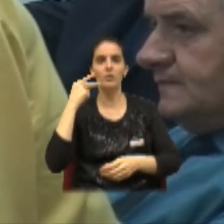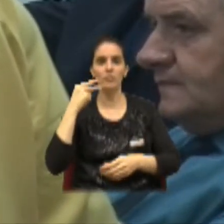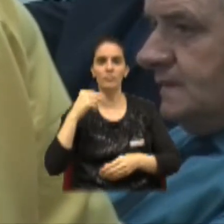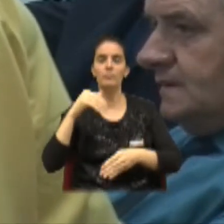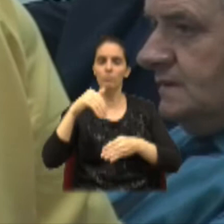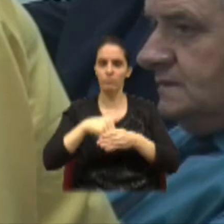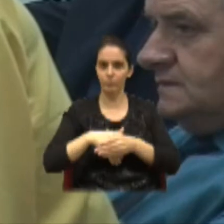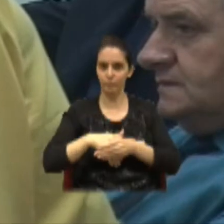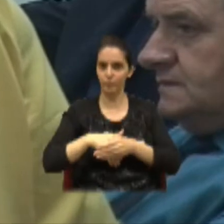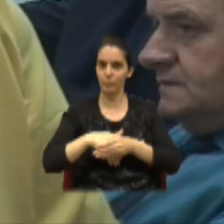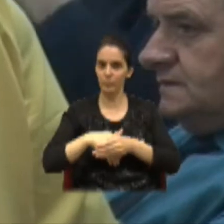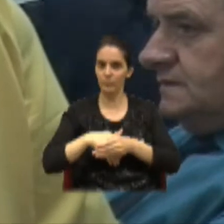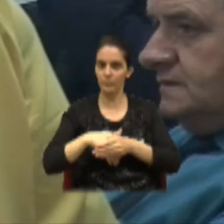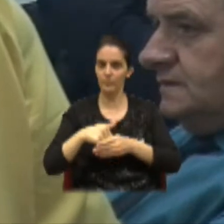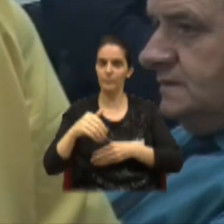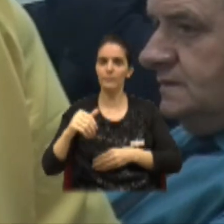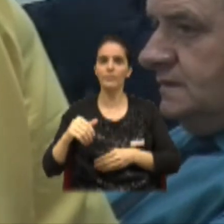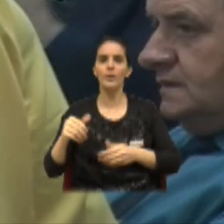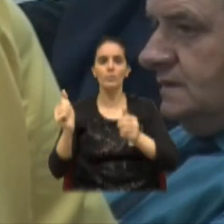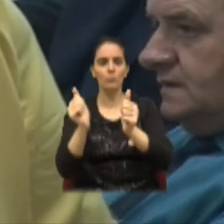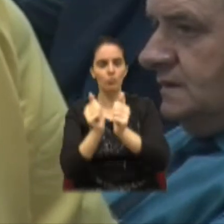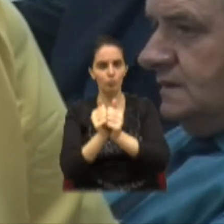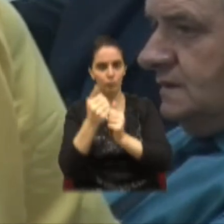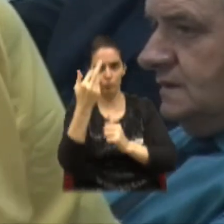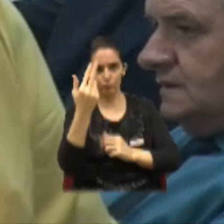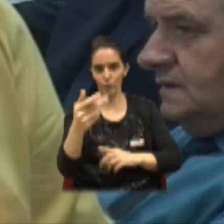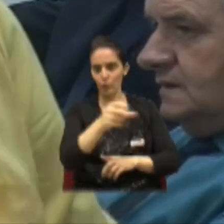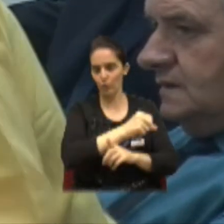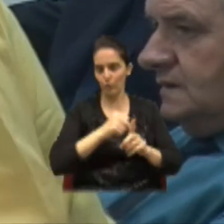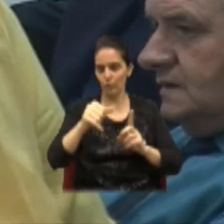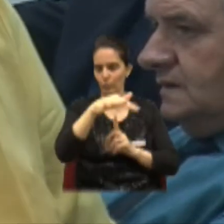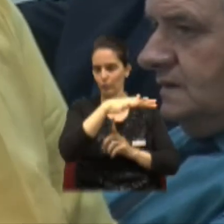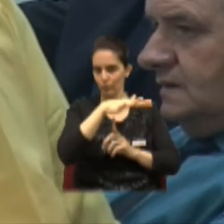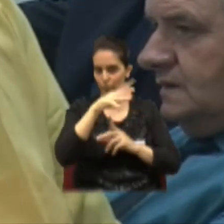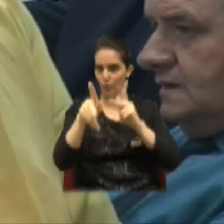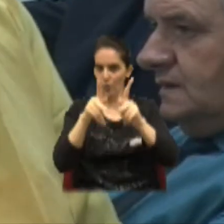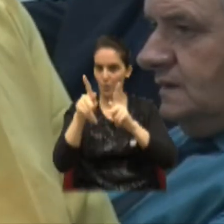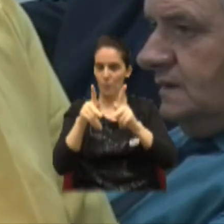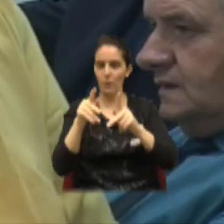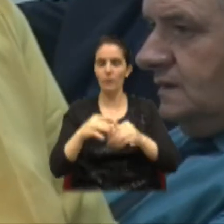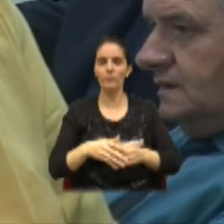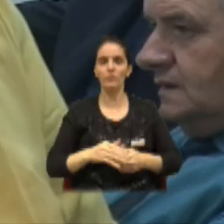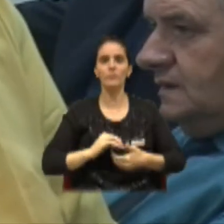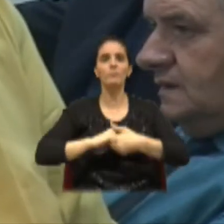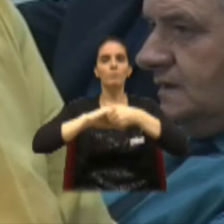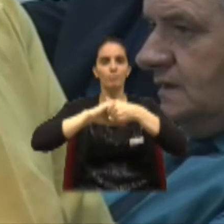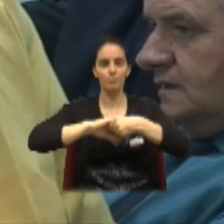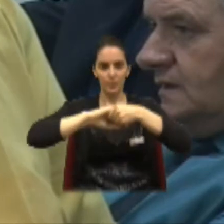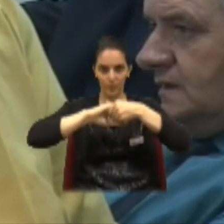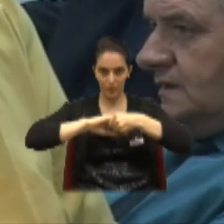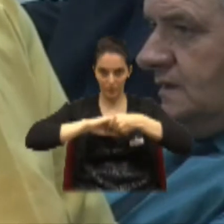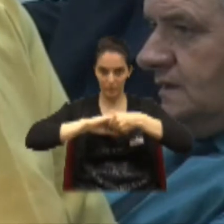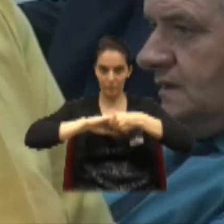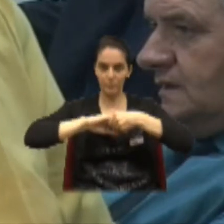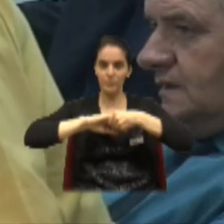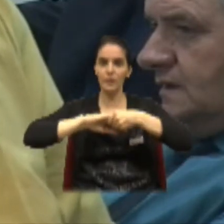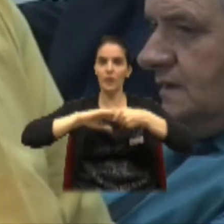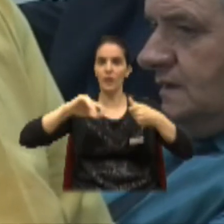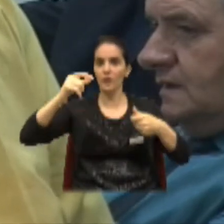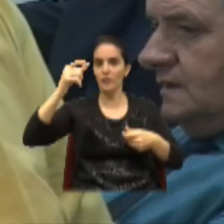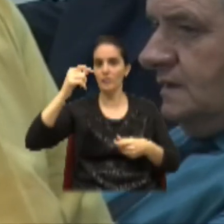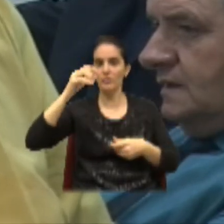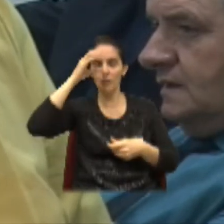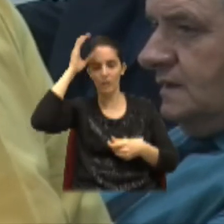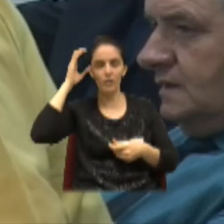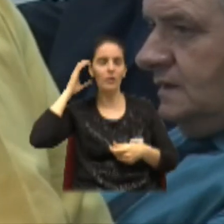vereadoras também, como a sociedade civil e o público em geral. Parabéns, vereadora, traz um grande fruto